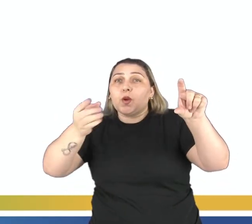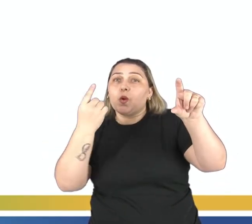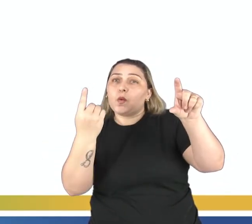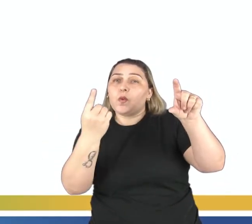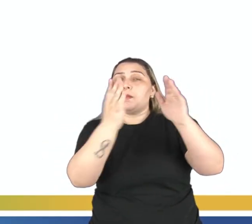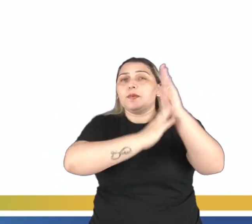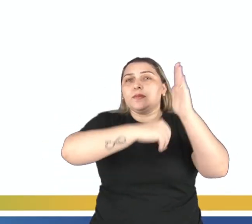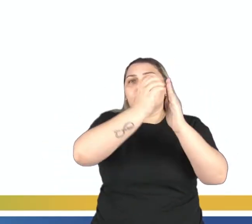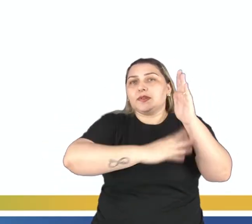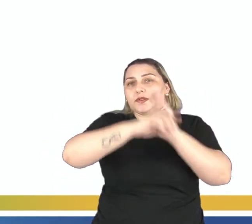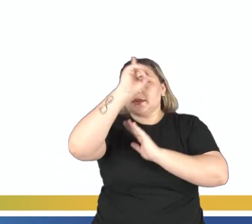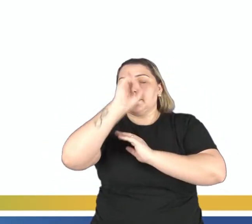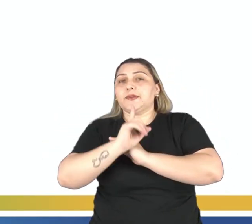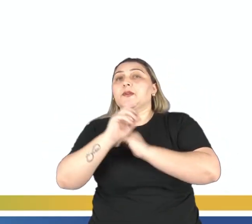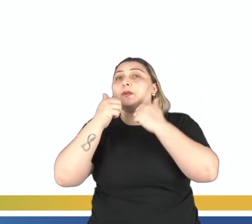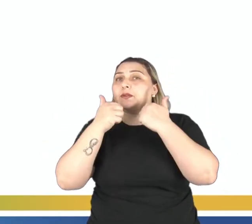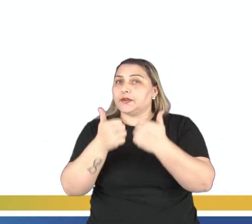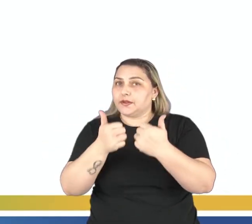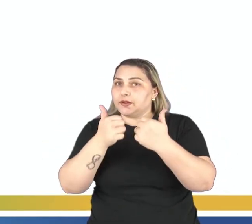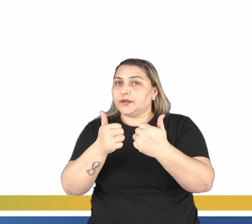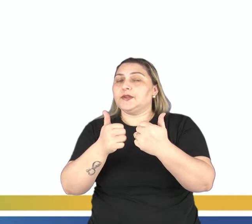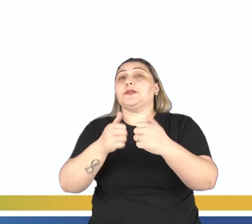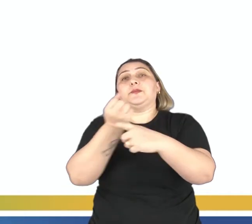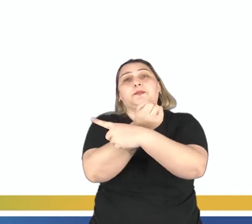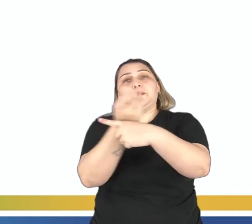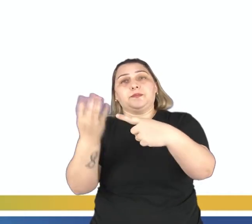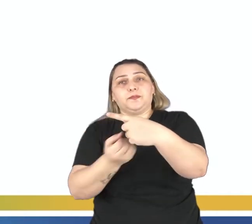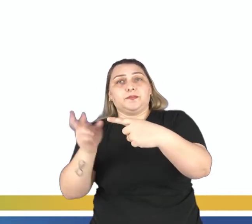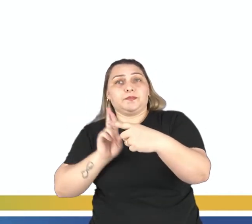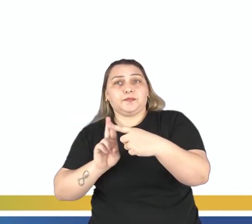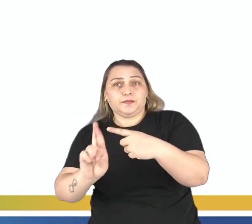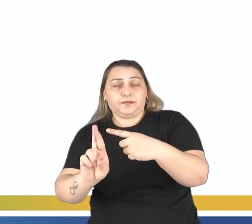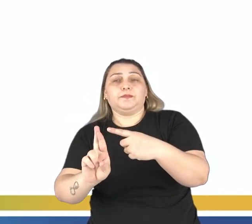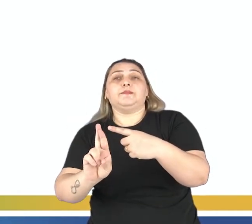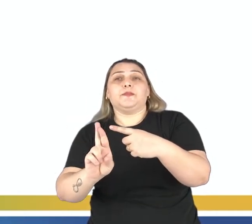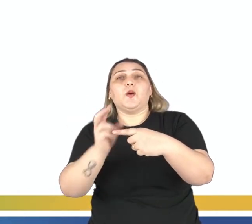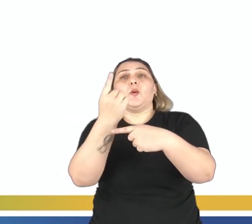está pintada, ok? Então, a fração que representa a parte